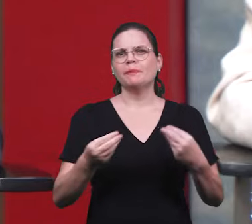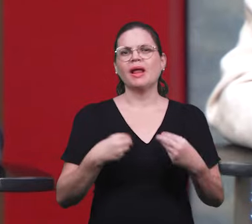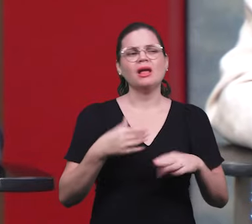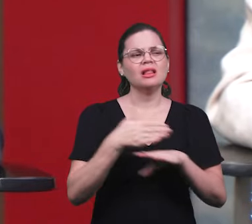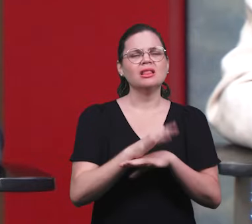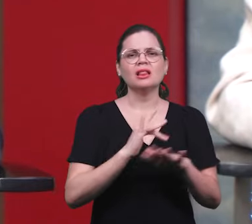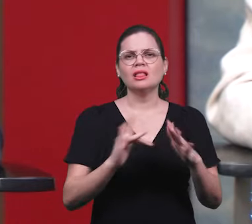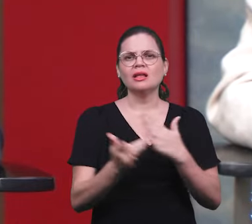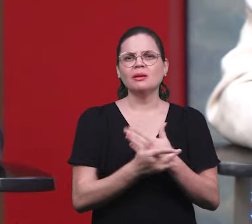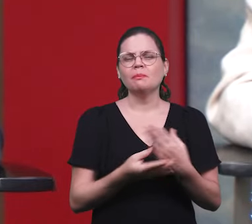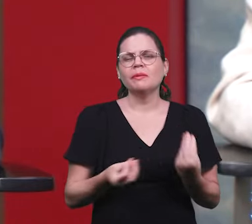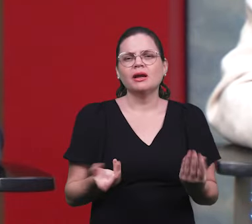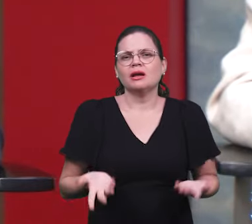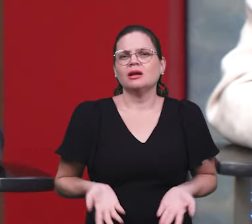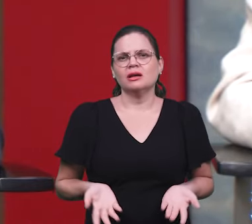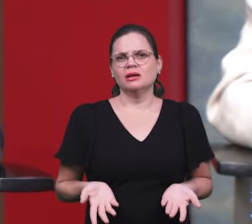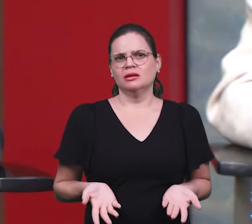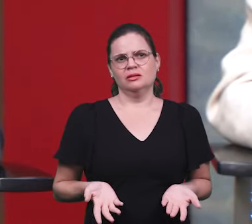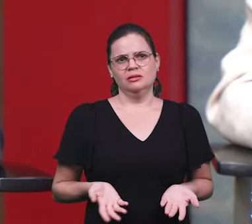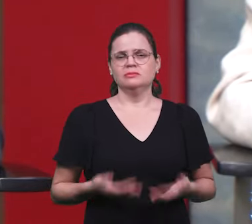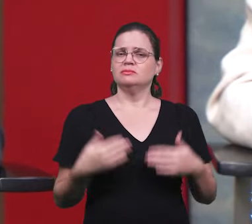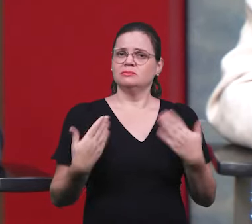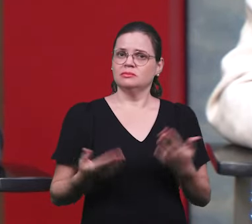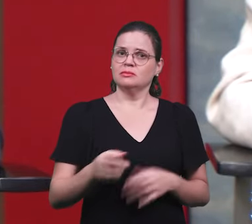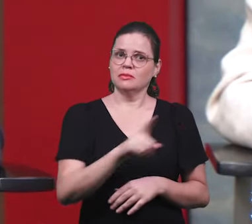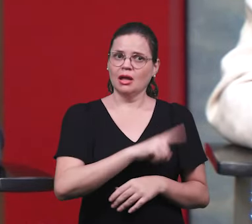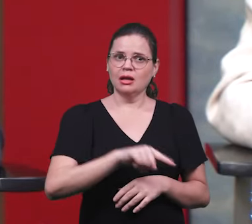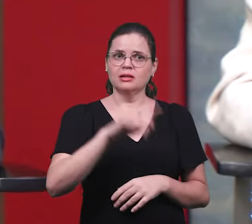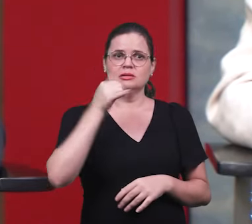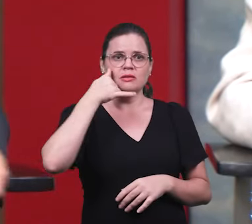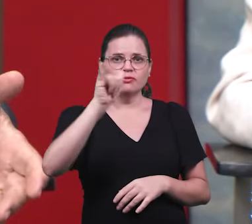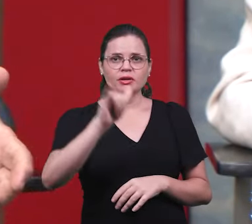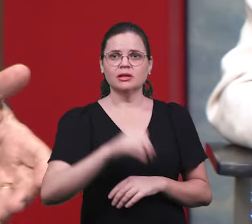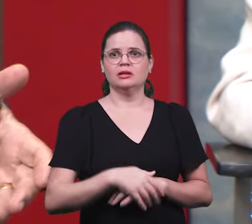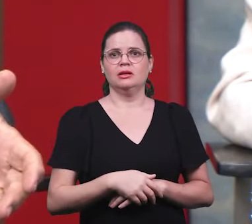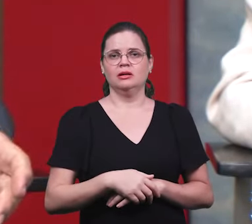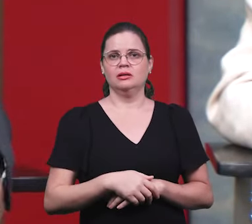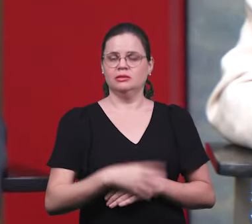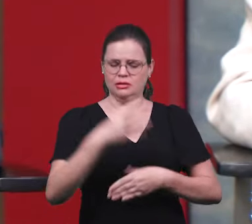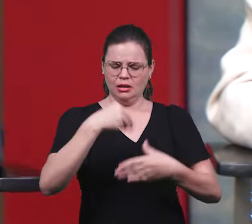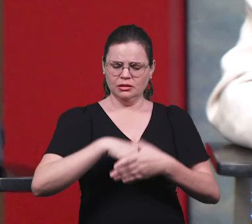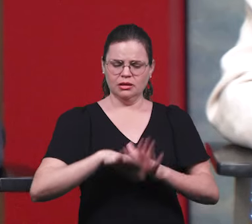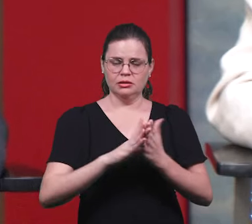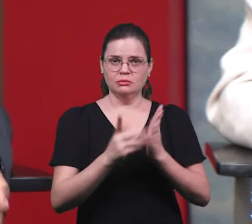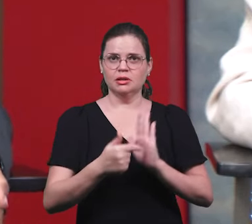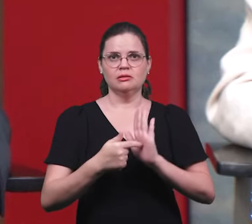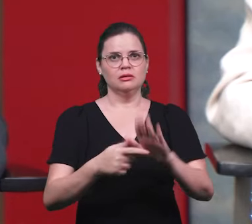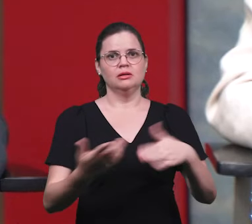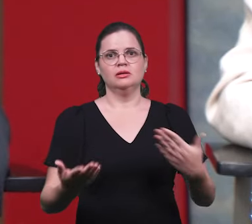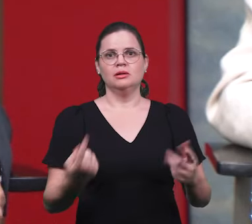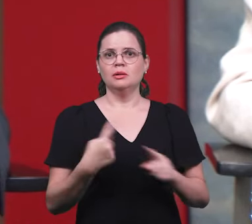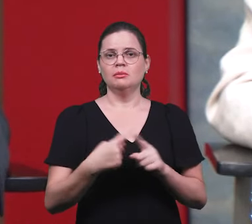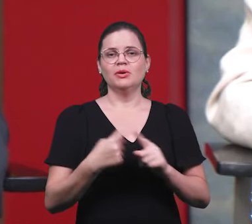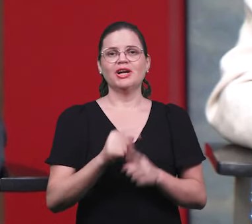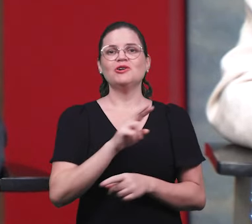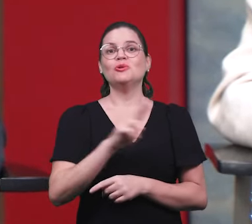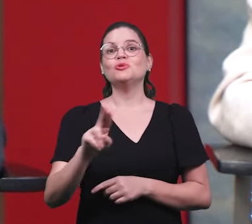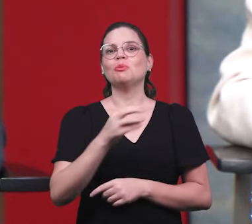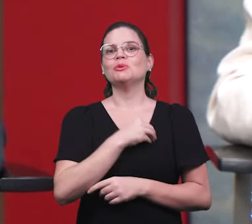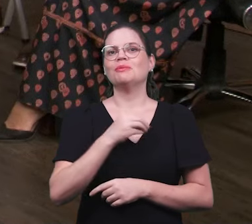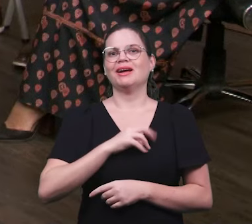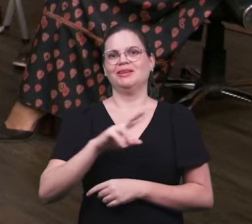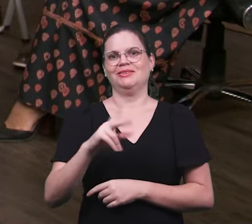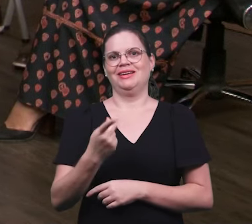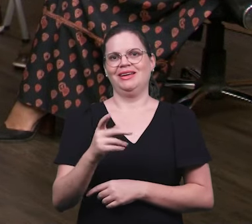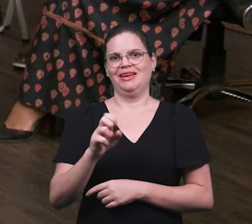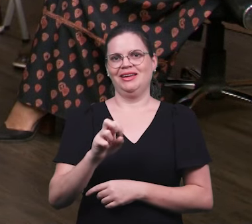não. É bíblico. Esse, evita-o. Está na palavra de Deus. Herege, evita. A